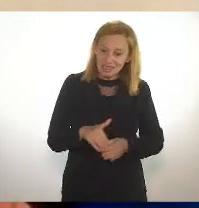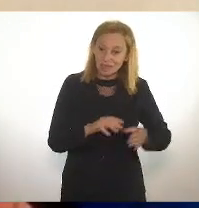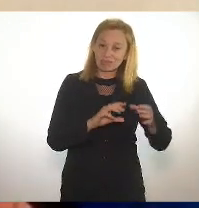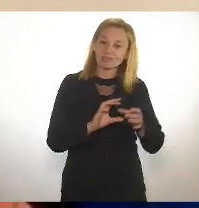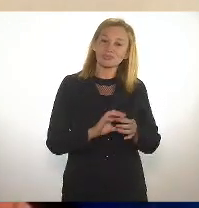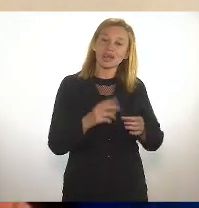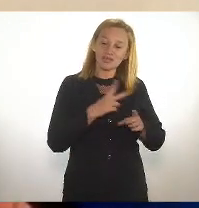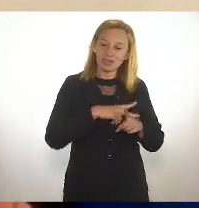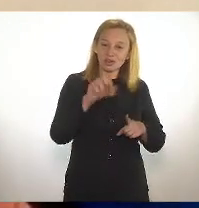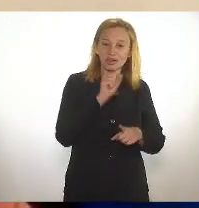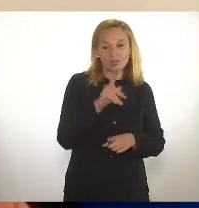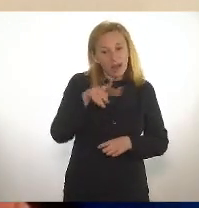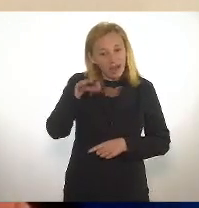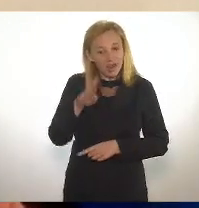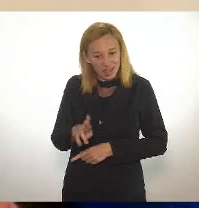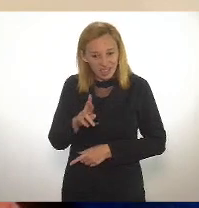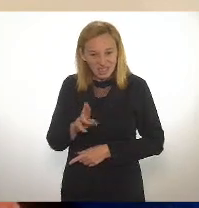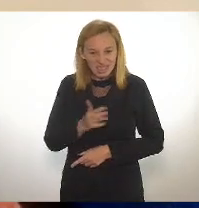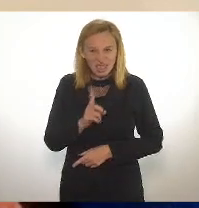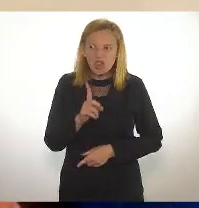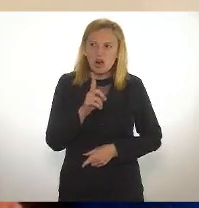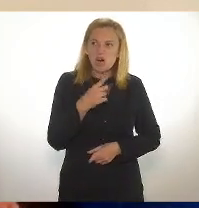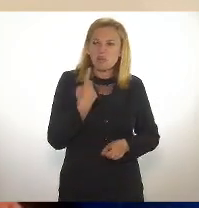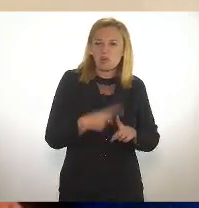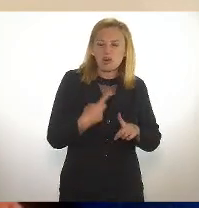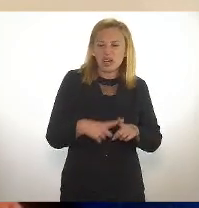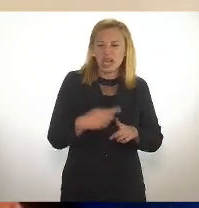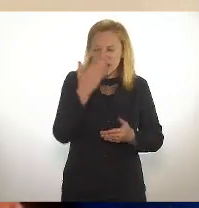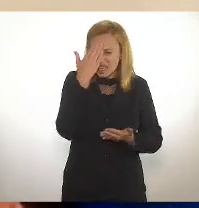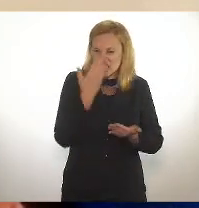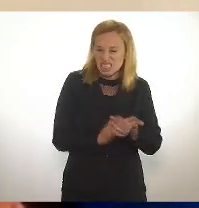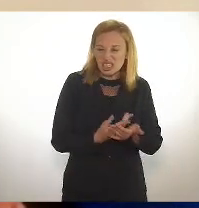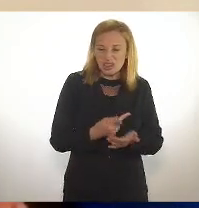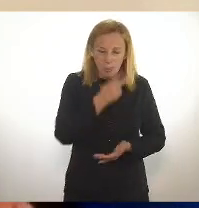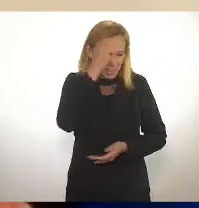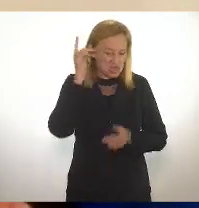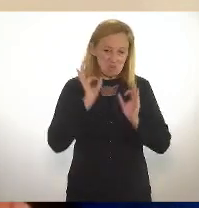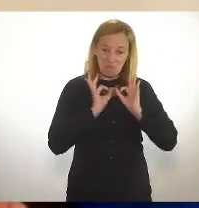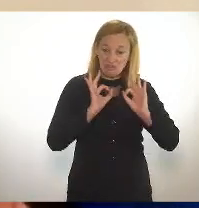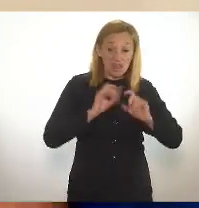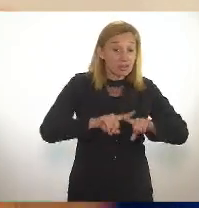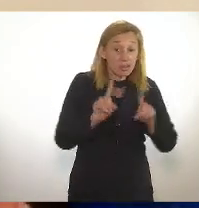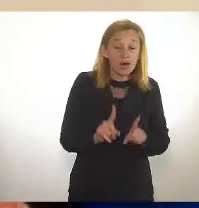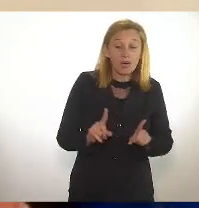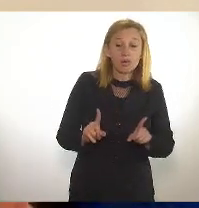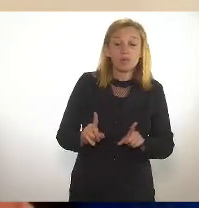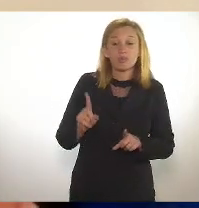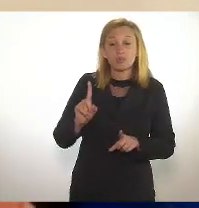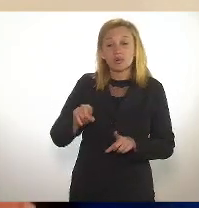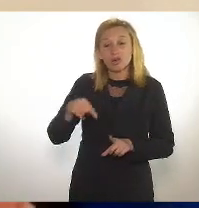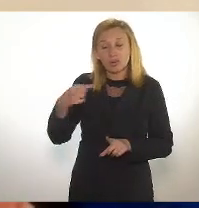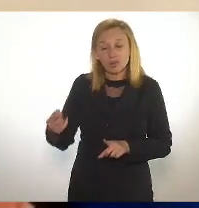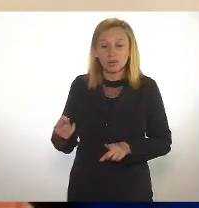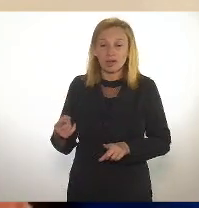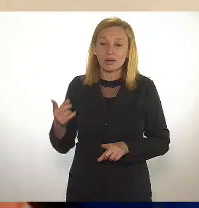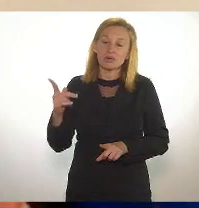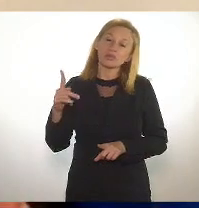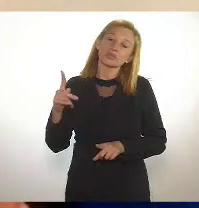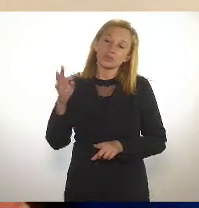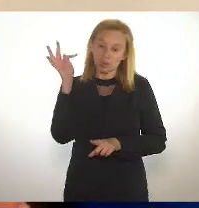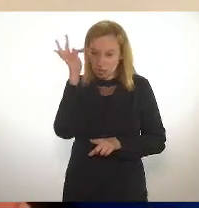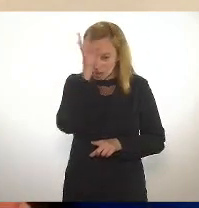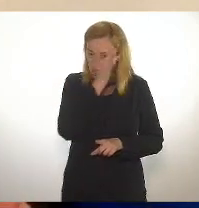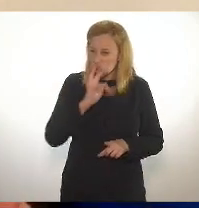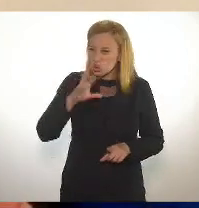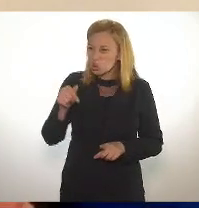vitória do Biden, não porque acredita que seja um candidato perfeito com isso, mas porque existe do outro lado Donald Trump e tudo que o